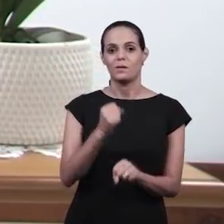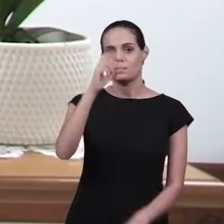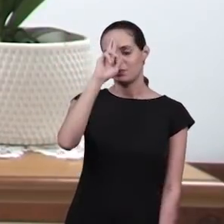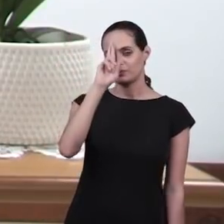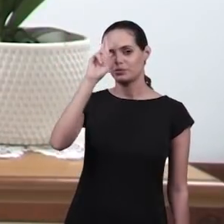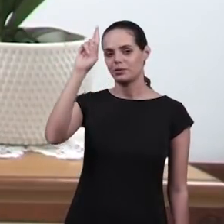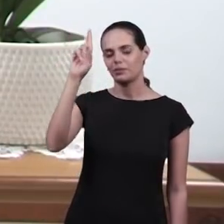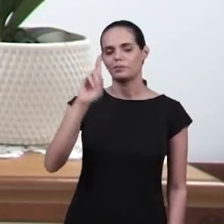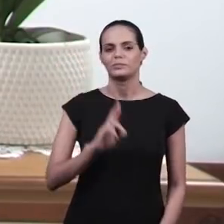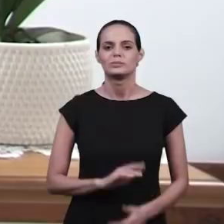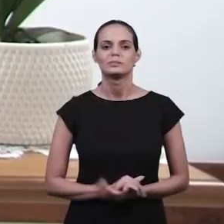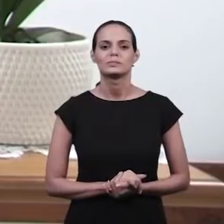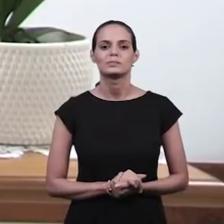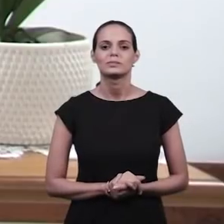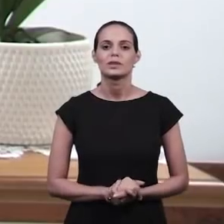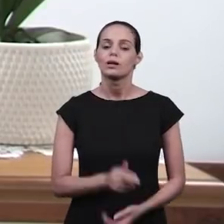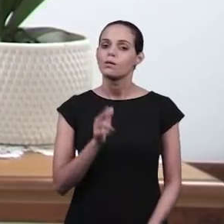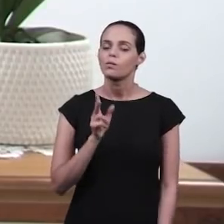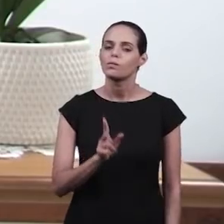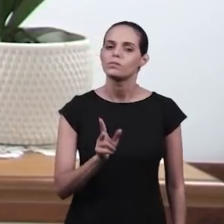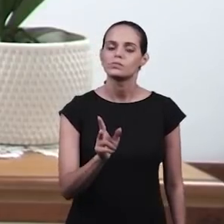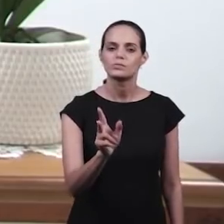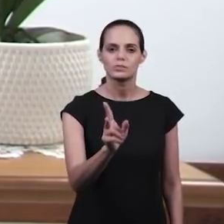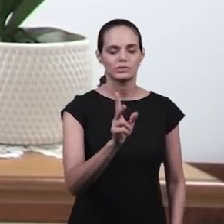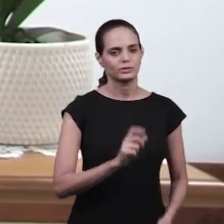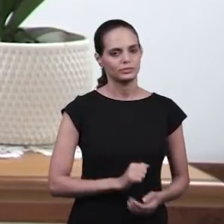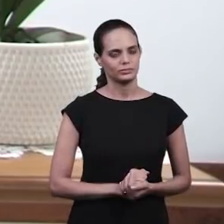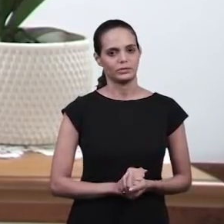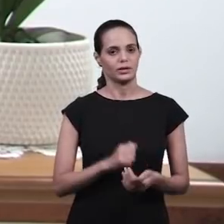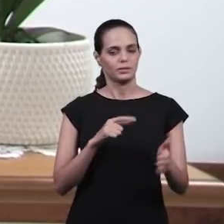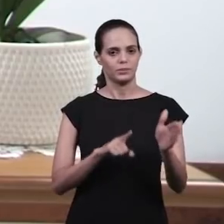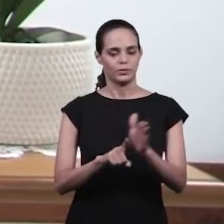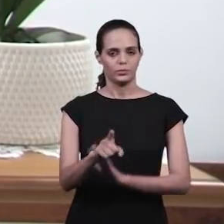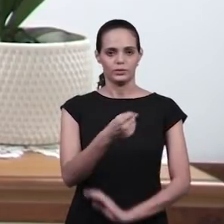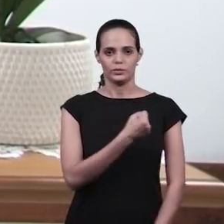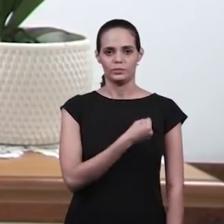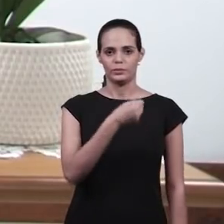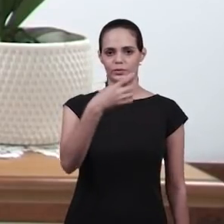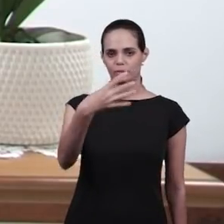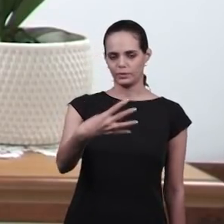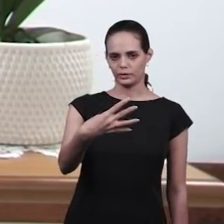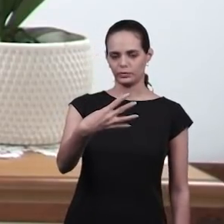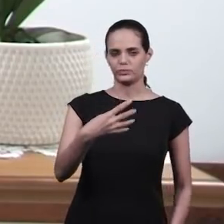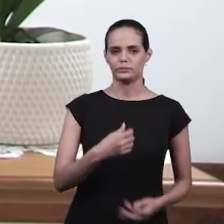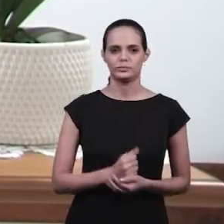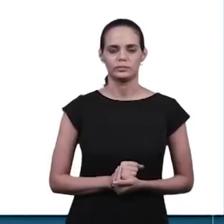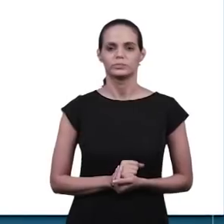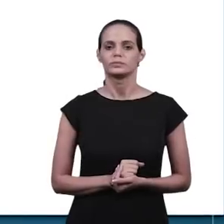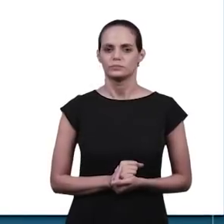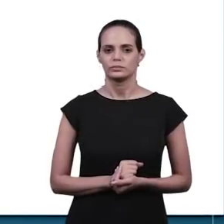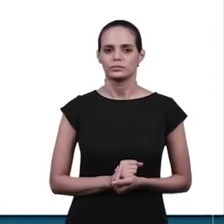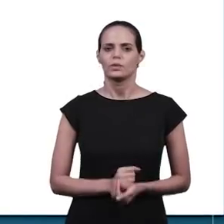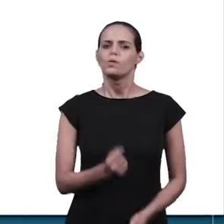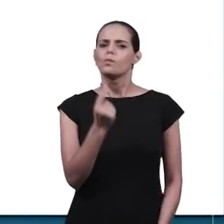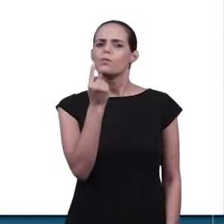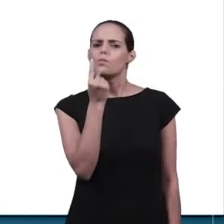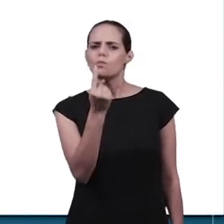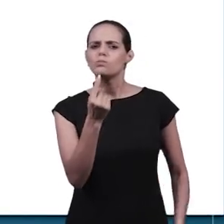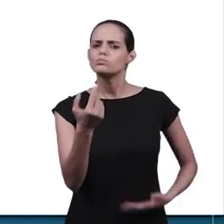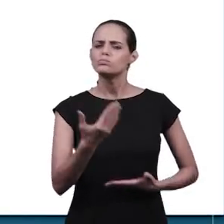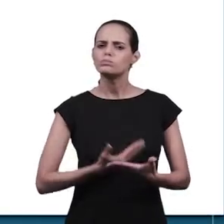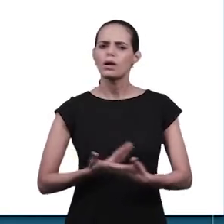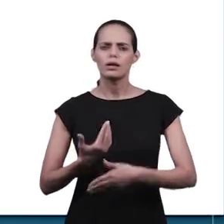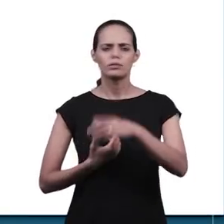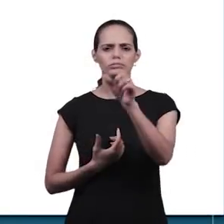O Senhor tem prosperado as igrejas naquele lugar. Vamos agora então à sequência, a pergunta de número 4. Para um